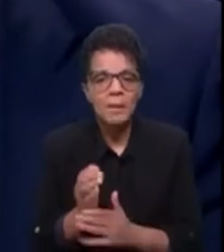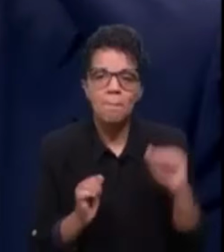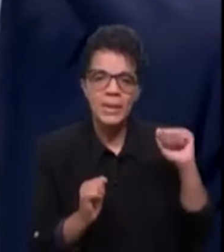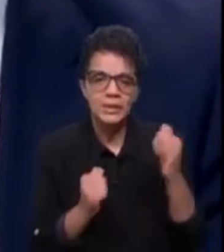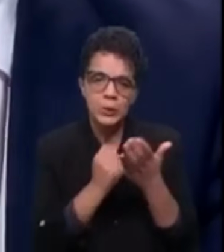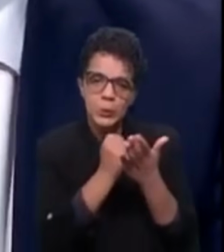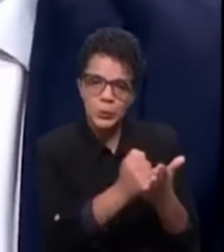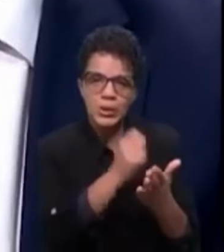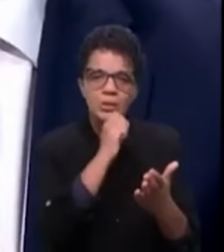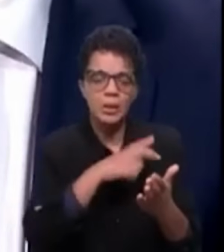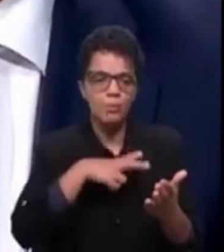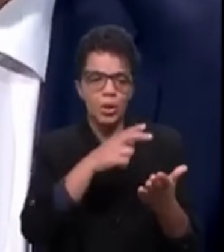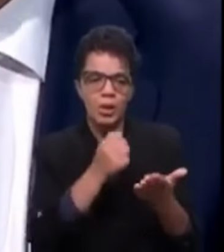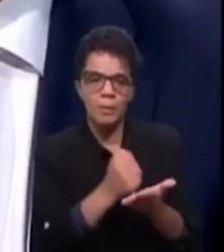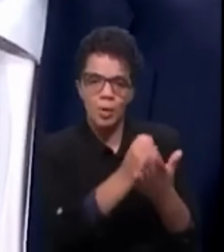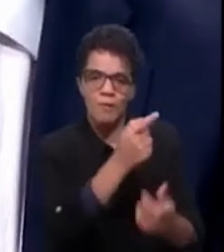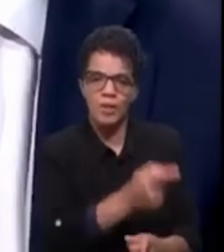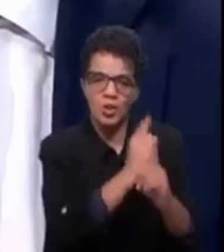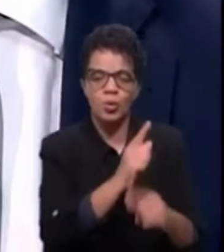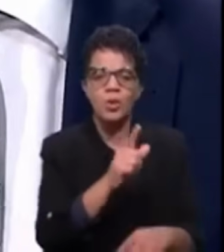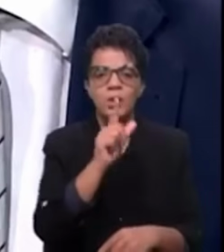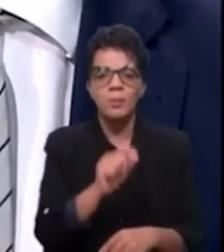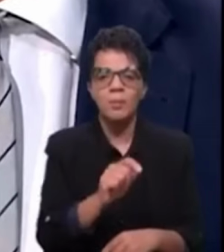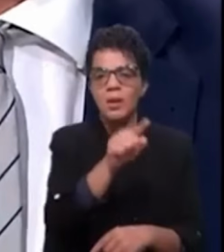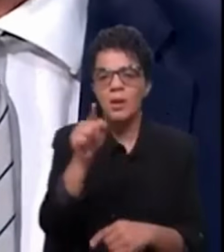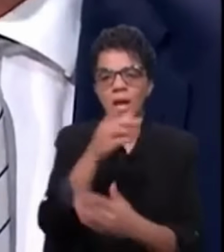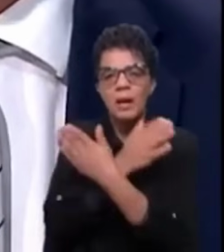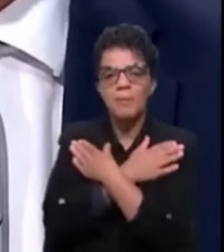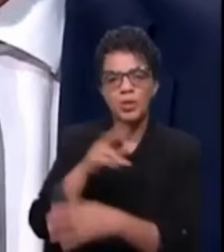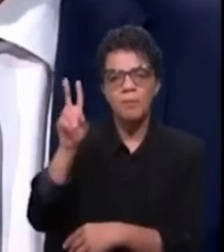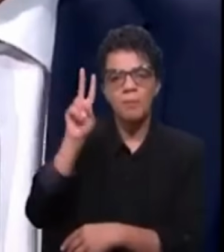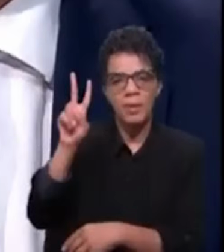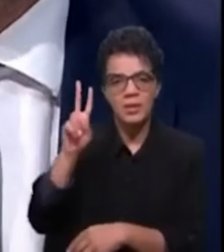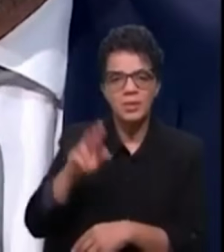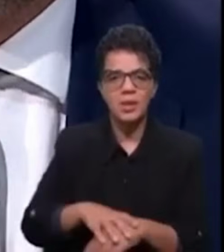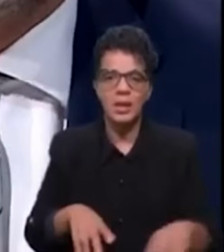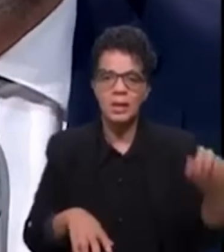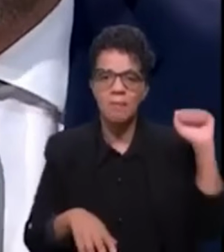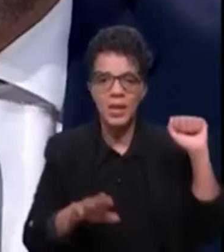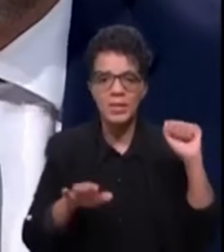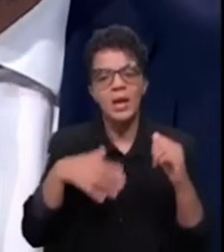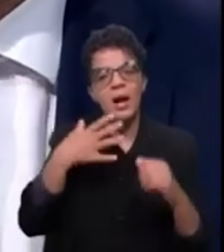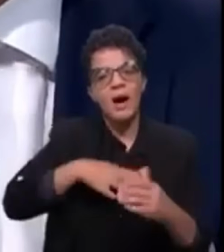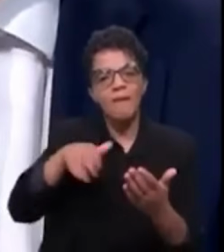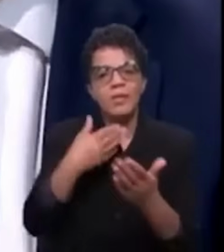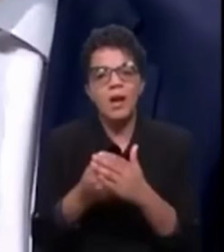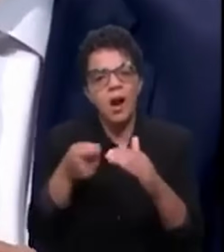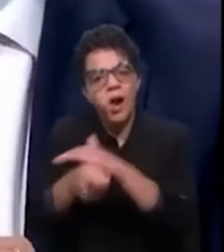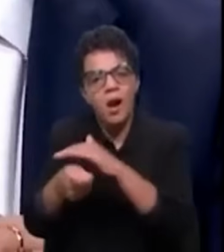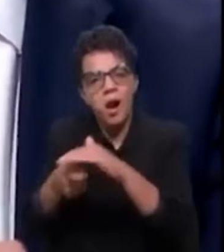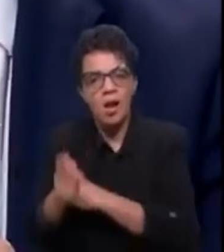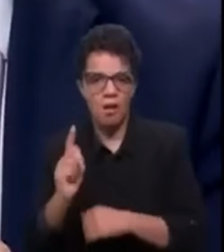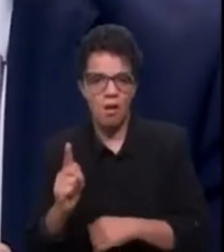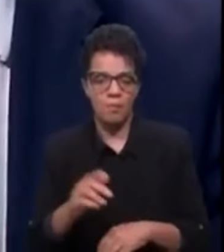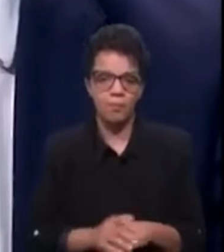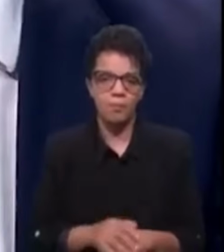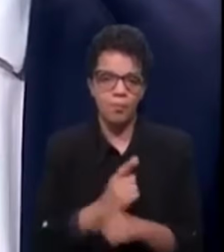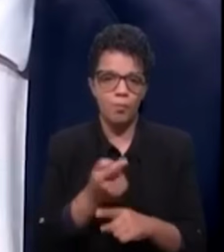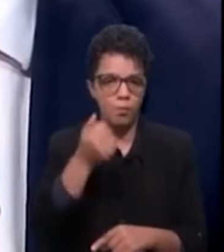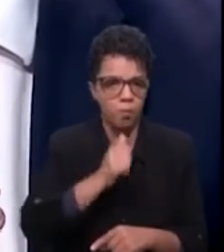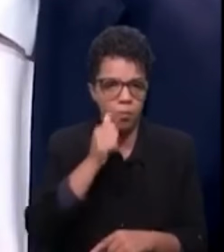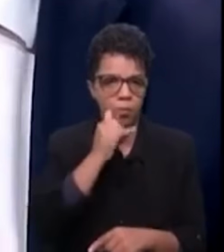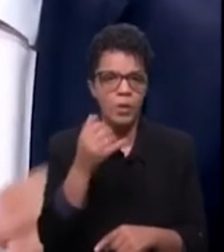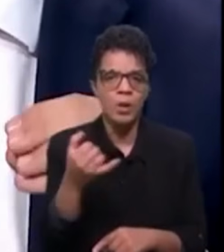socialista para governar o país e distribuir taos por todos os amigos do PS e do PSD desculpe dizer-lhe assim é que não vejo outra hipótese porque repar Açores